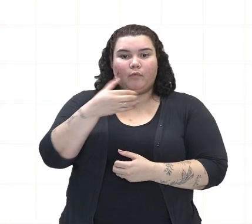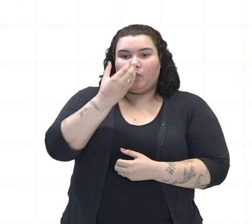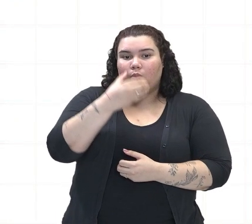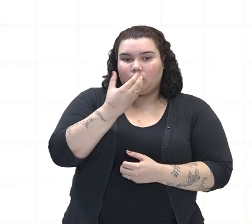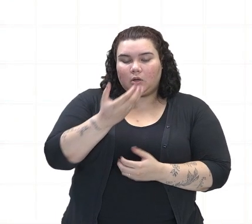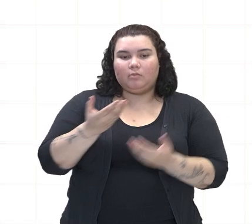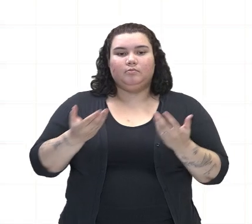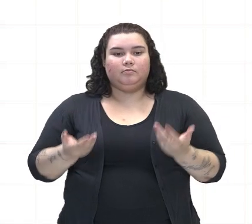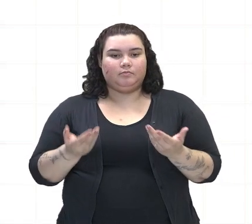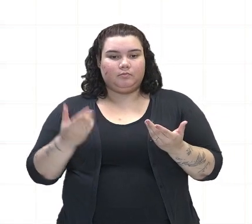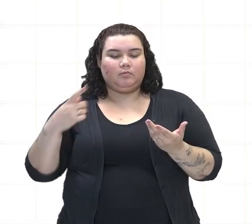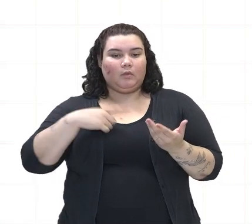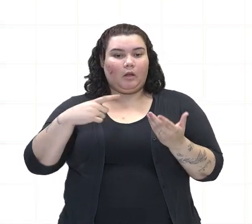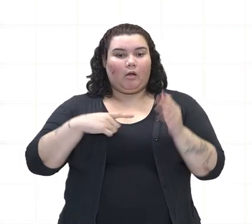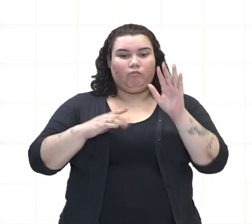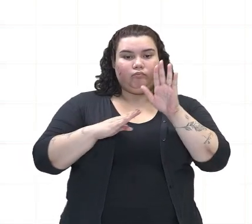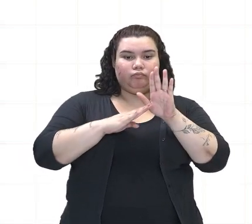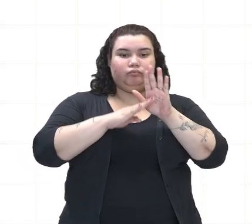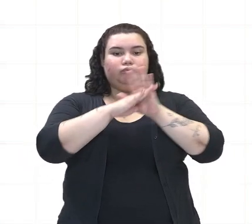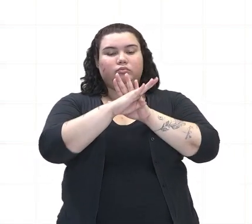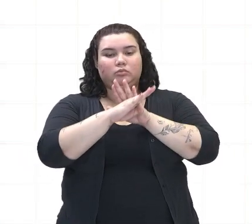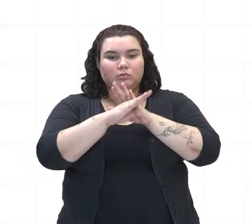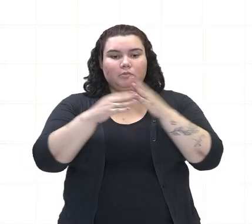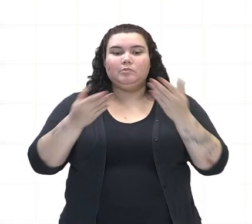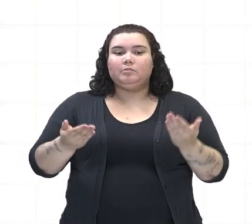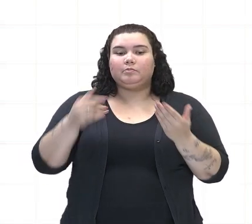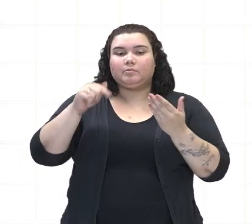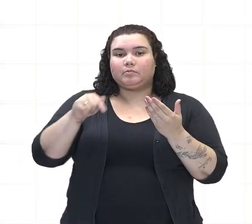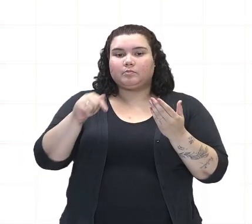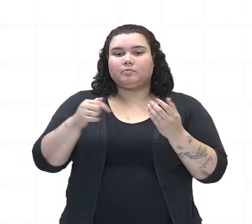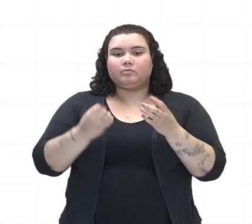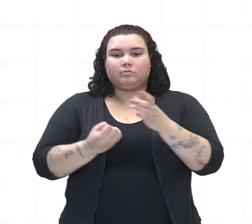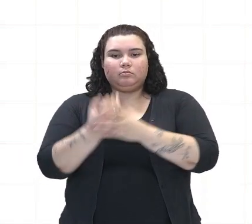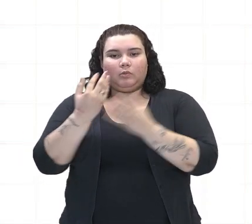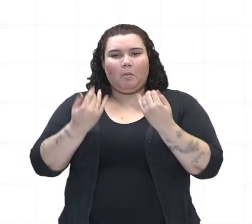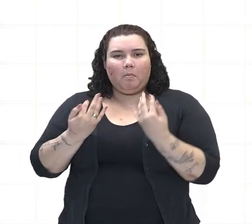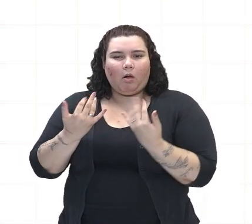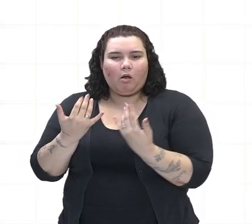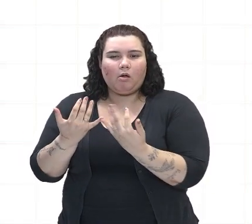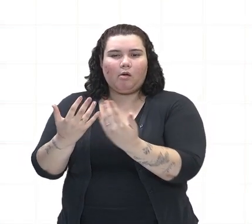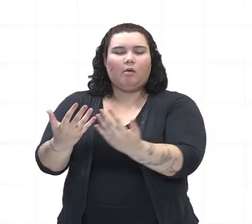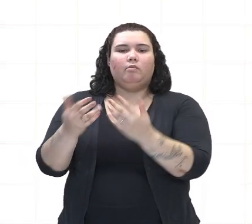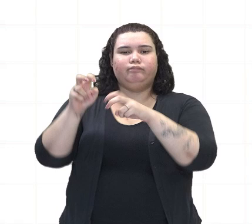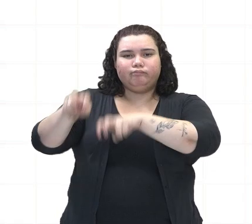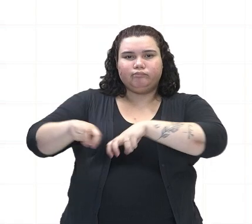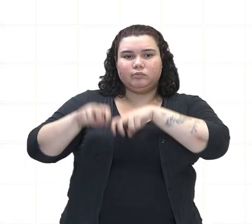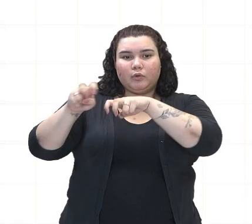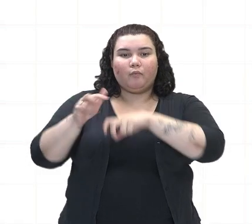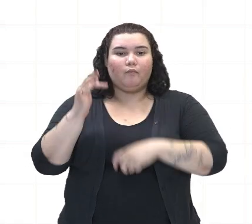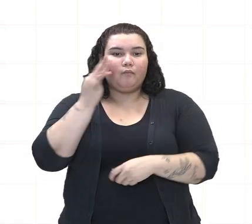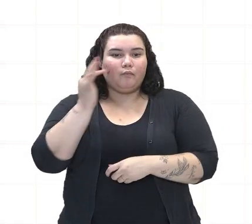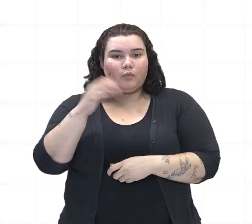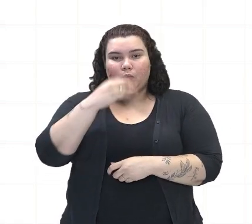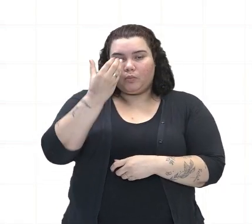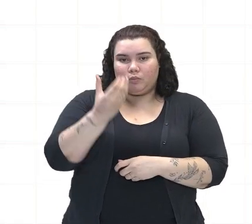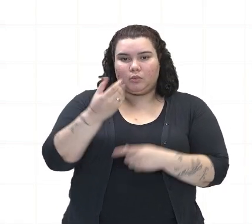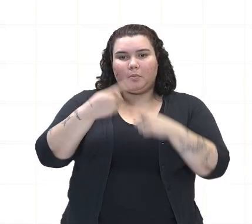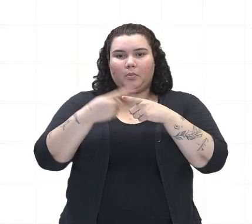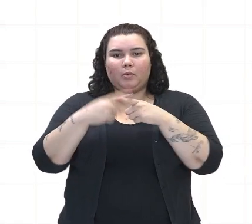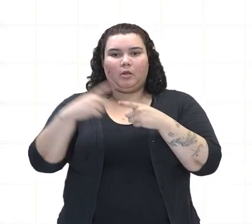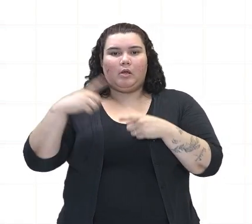tem uma alta especialização na produção das frutas. O Chile é um país que fica em latitudes